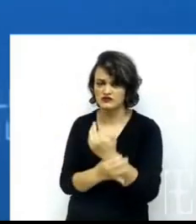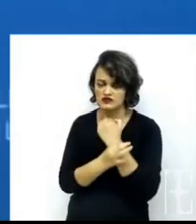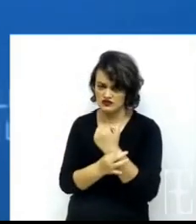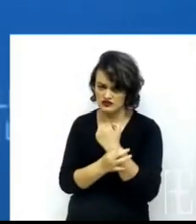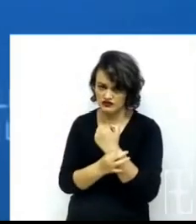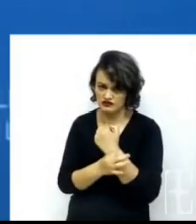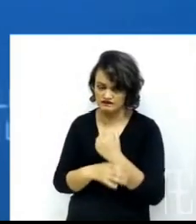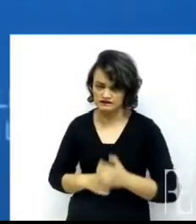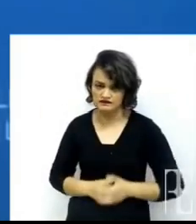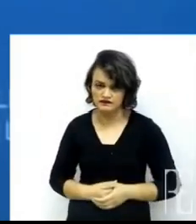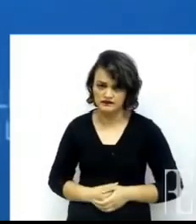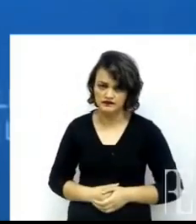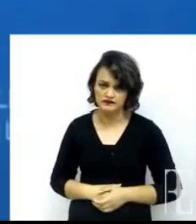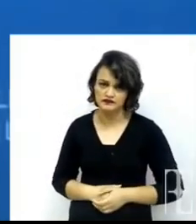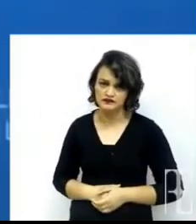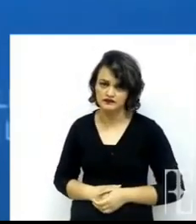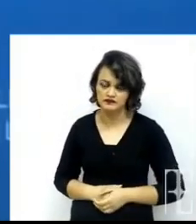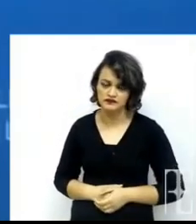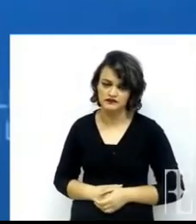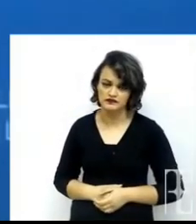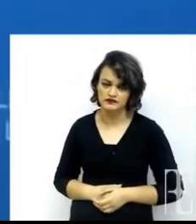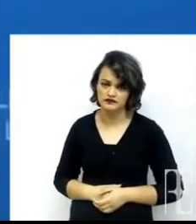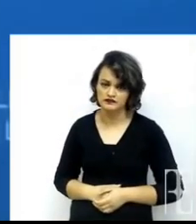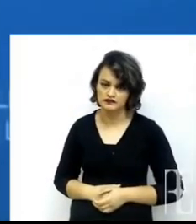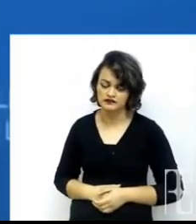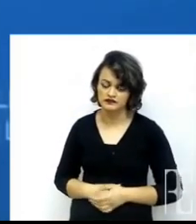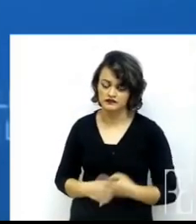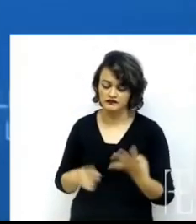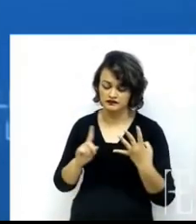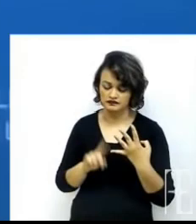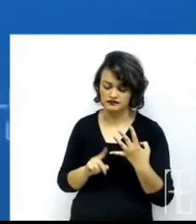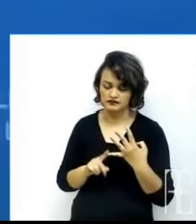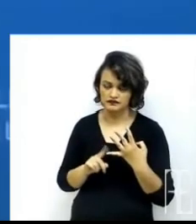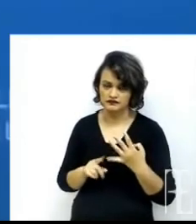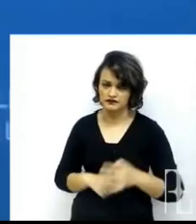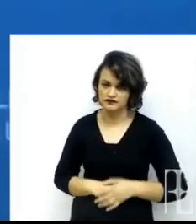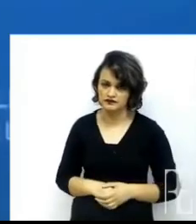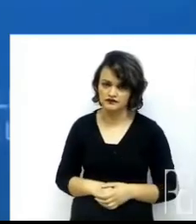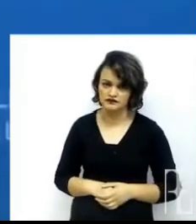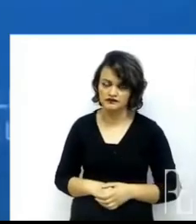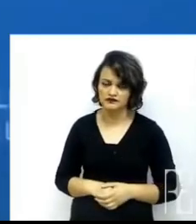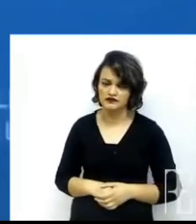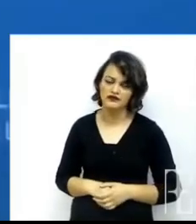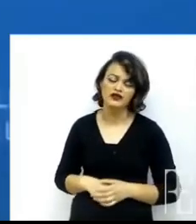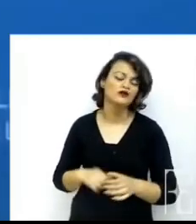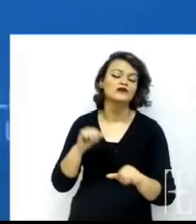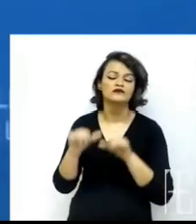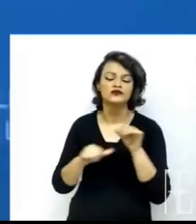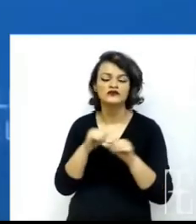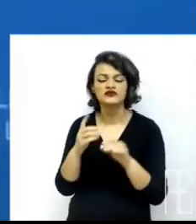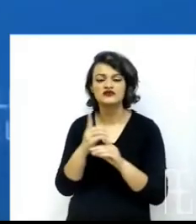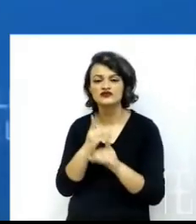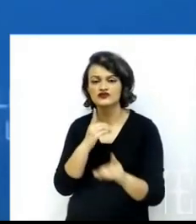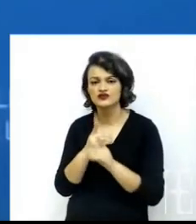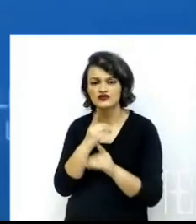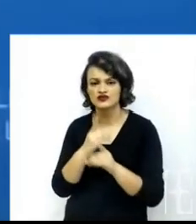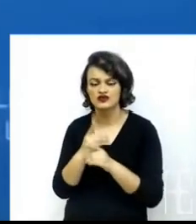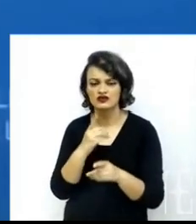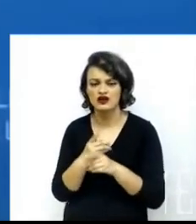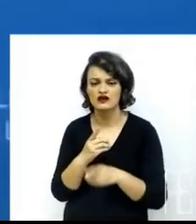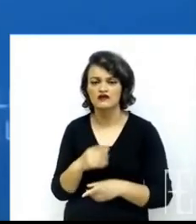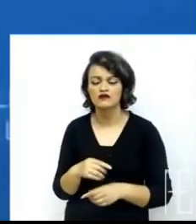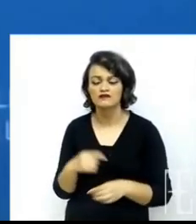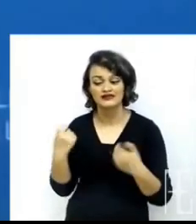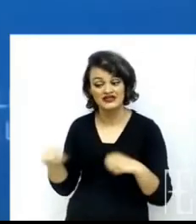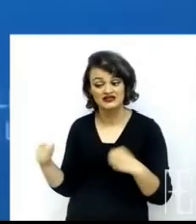Dados Pessoais. Em quarto lugar, uma transformação digital deve